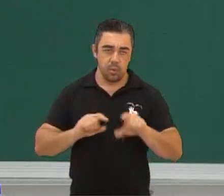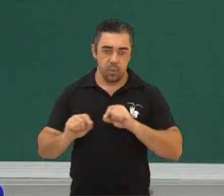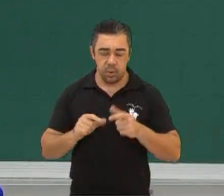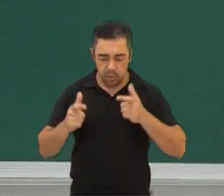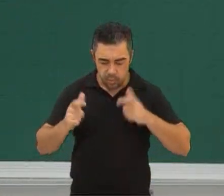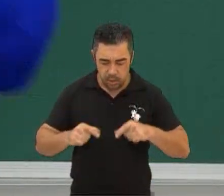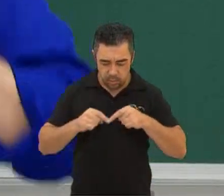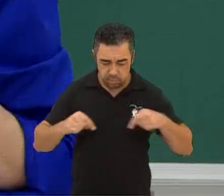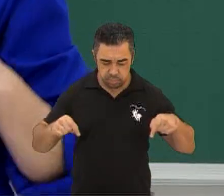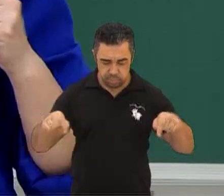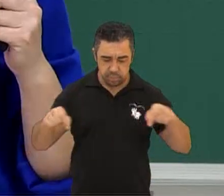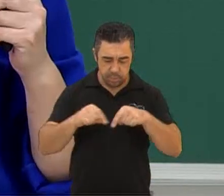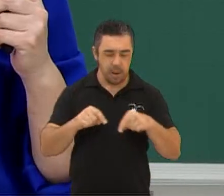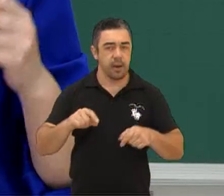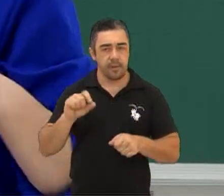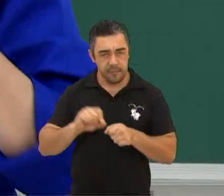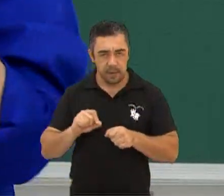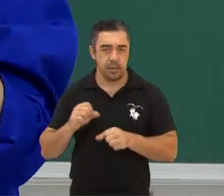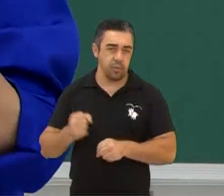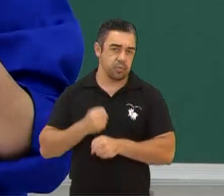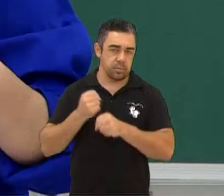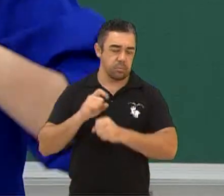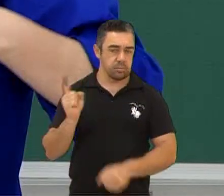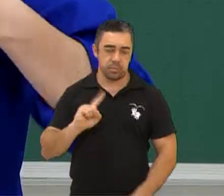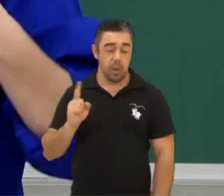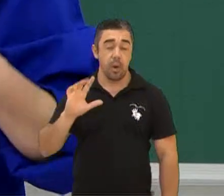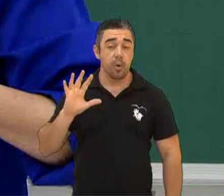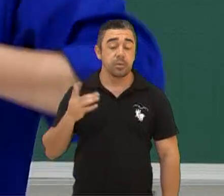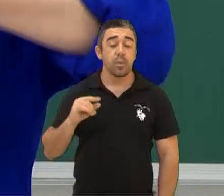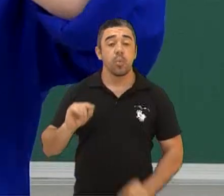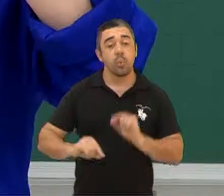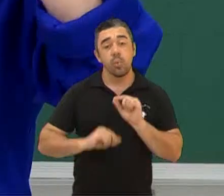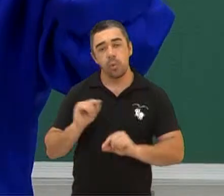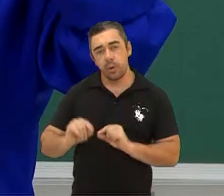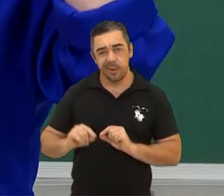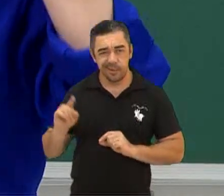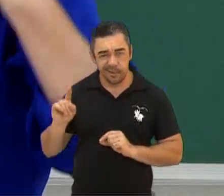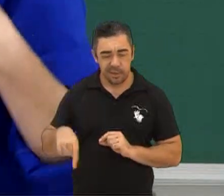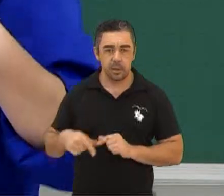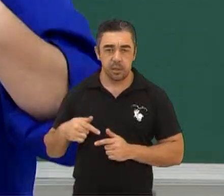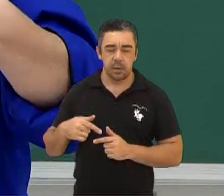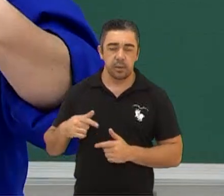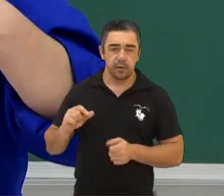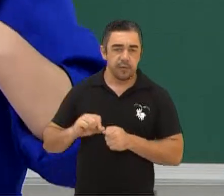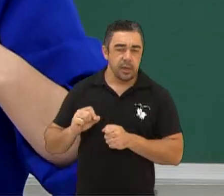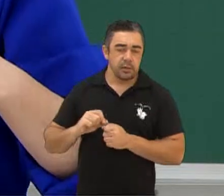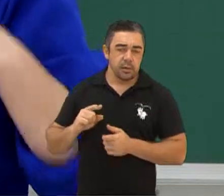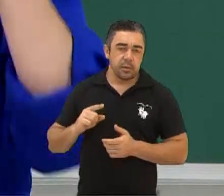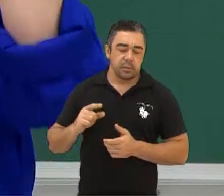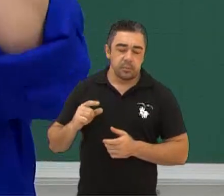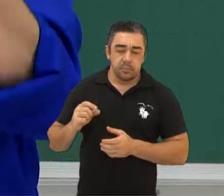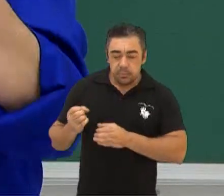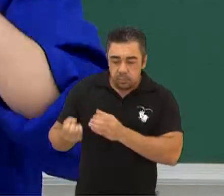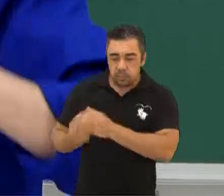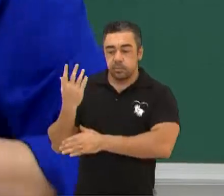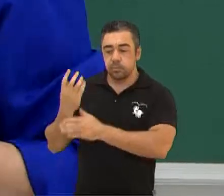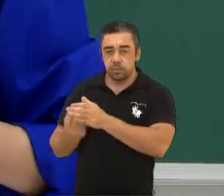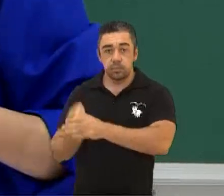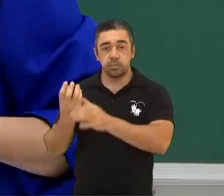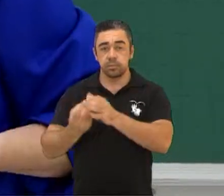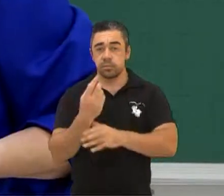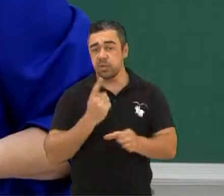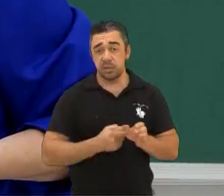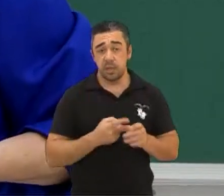terreno e aí efetivamente consolidada. O que aconteceu foi literalmente uma geração espontânea das cidades a